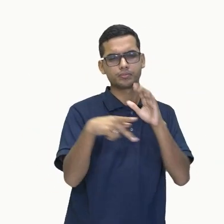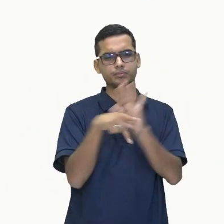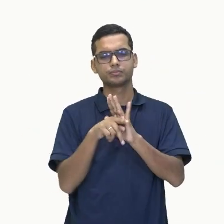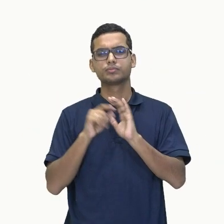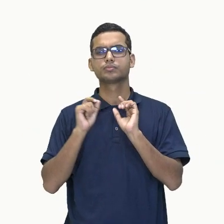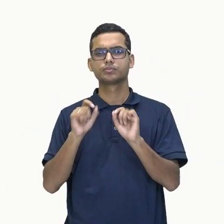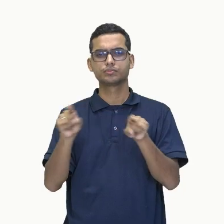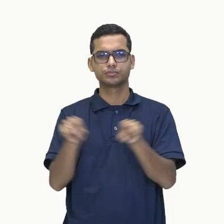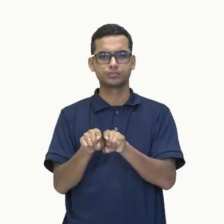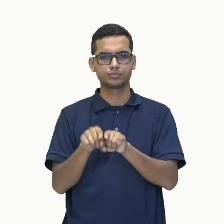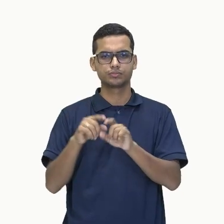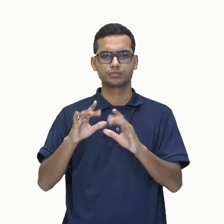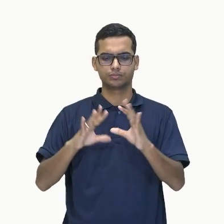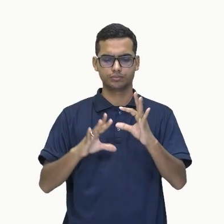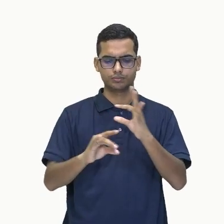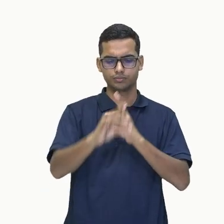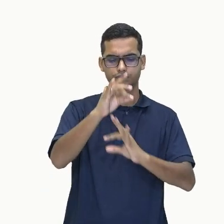aqui, ó.